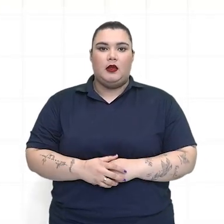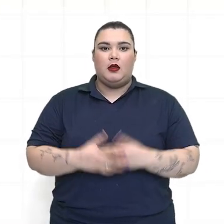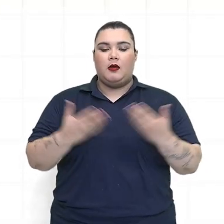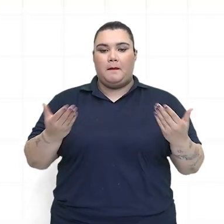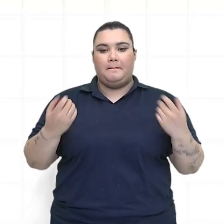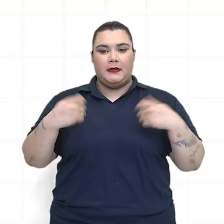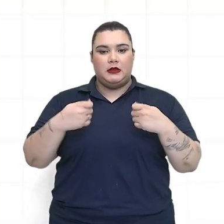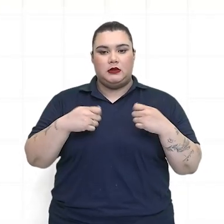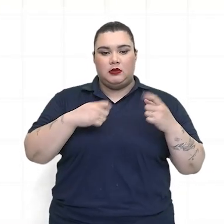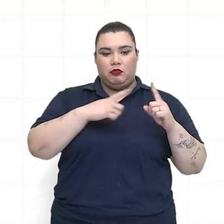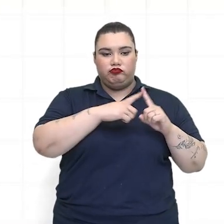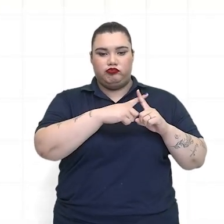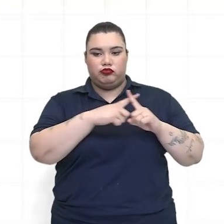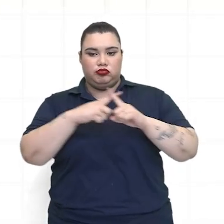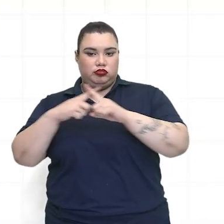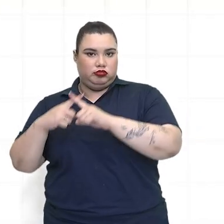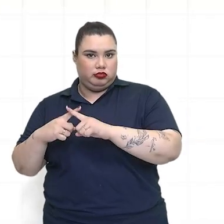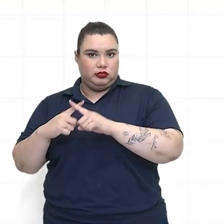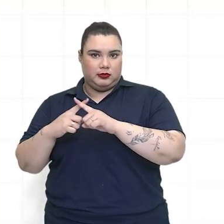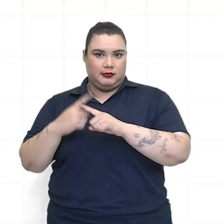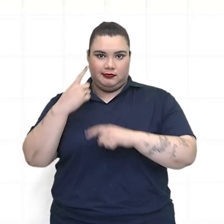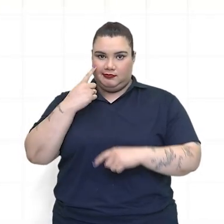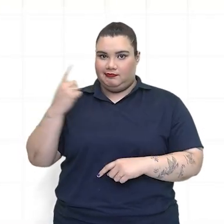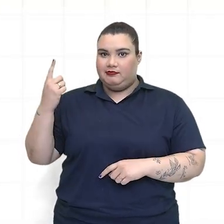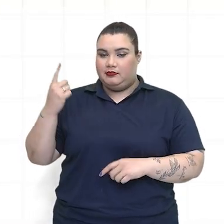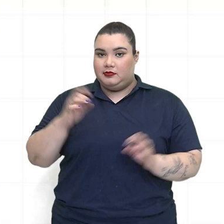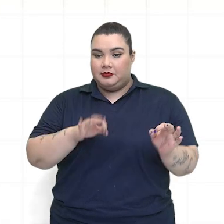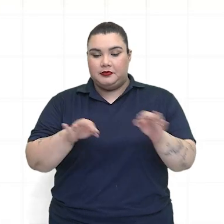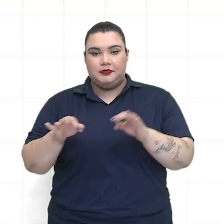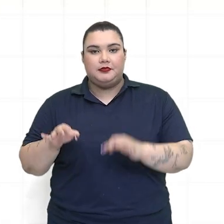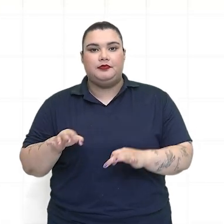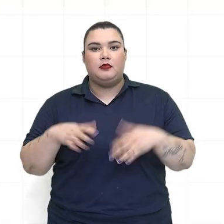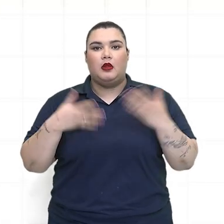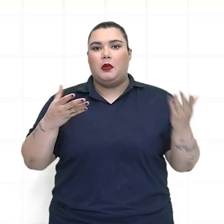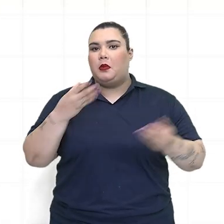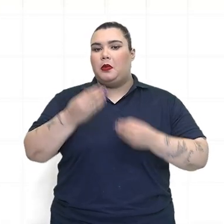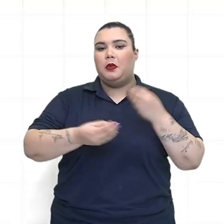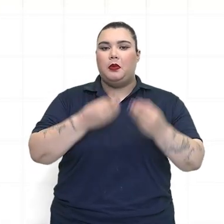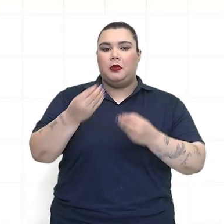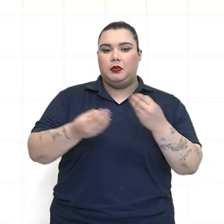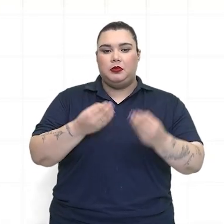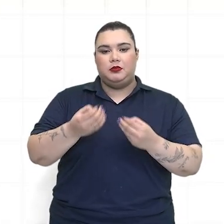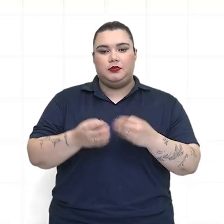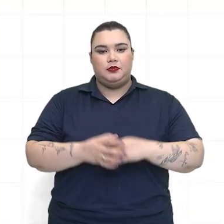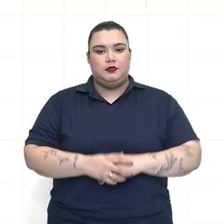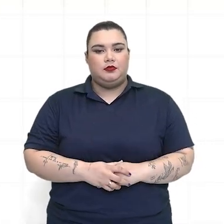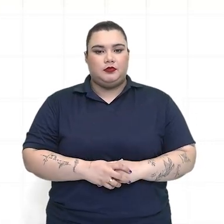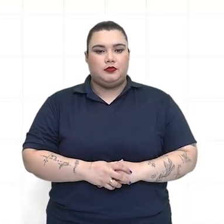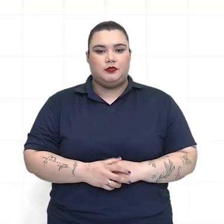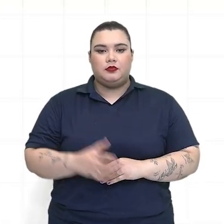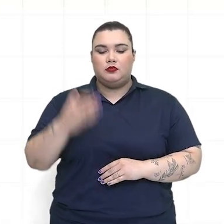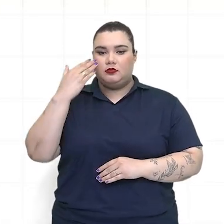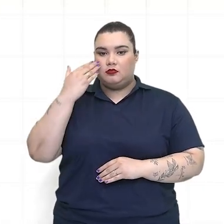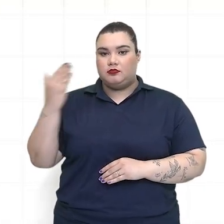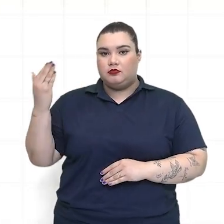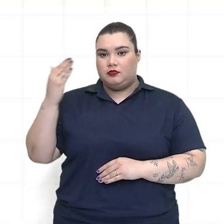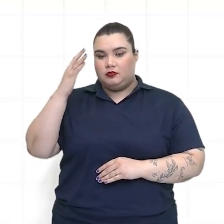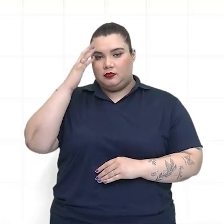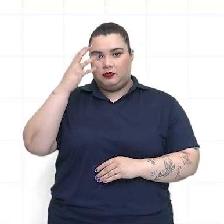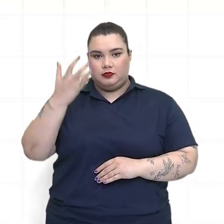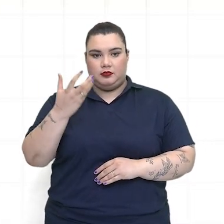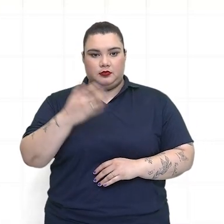gente vai ter que multiplicar tudo isso daqui. Correto? Então como é que vai ficar isso daqui, ó?